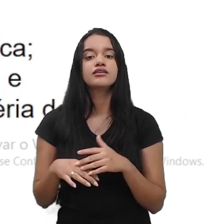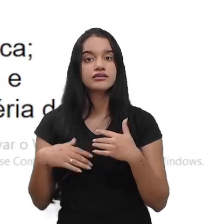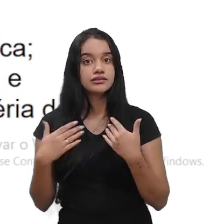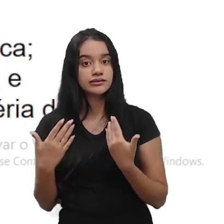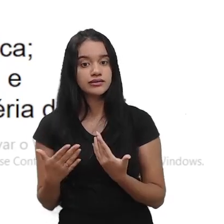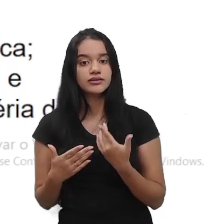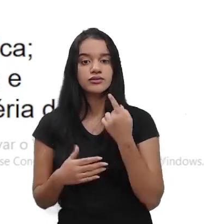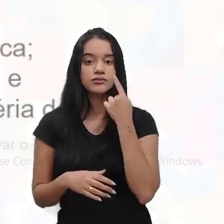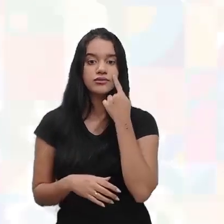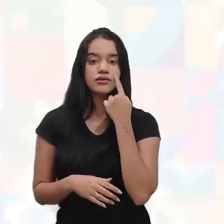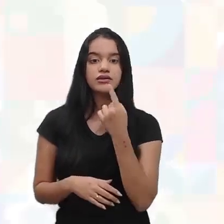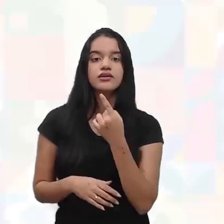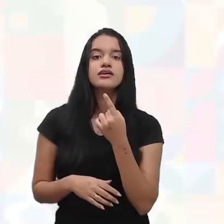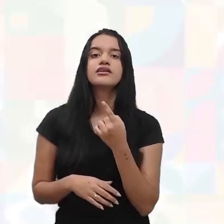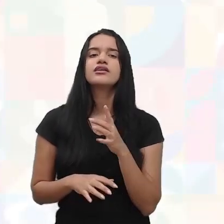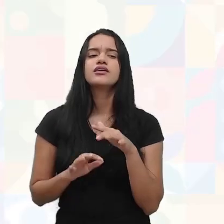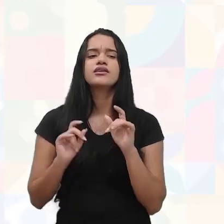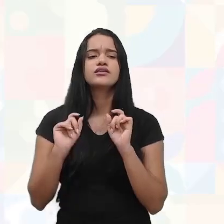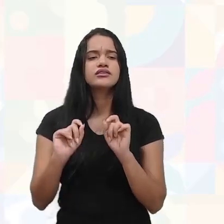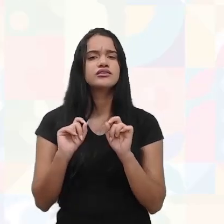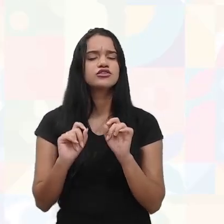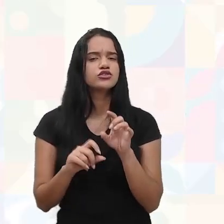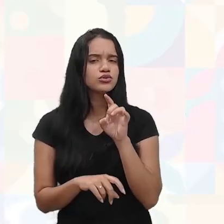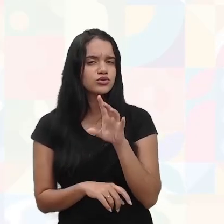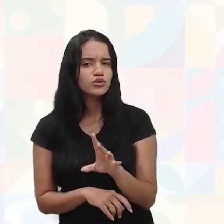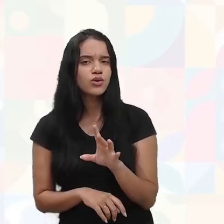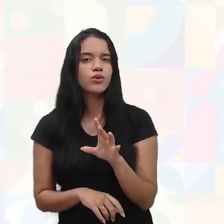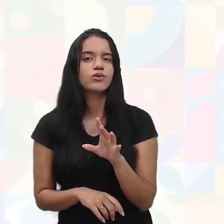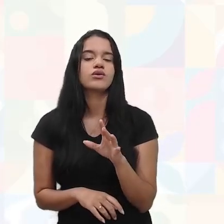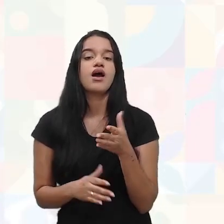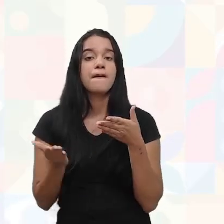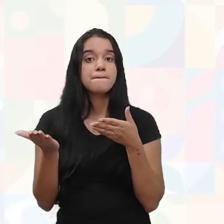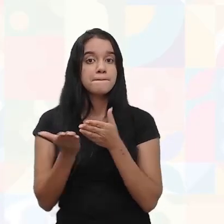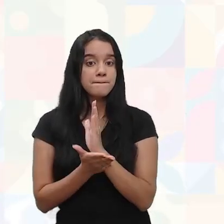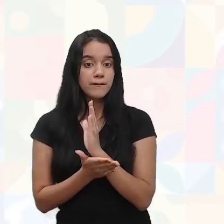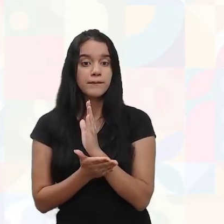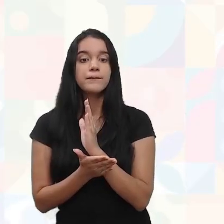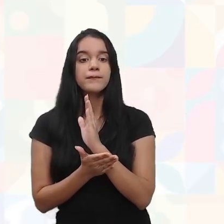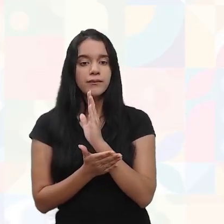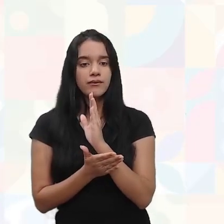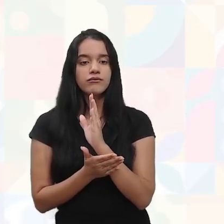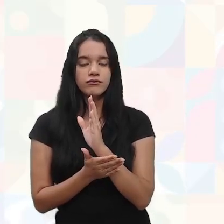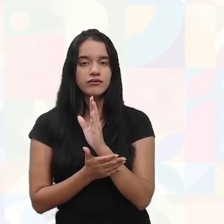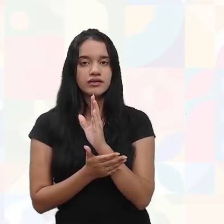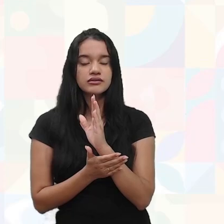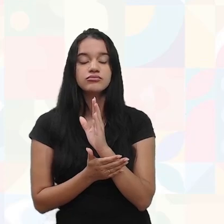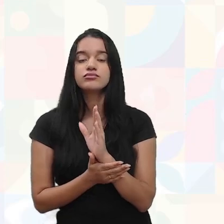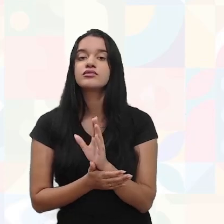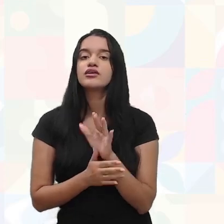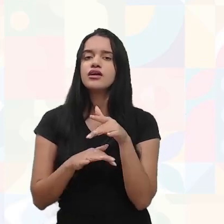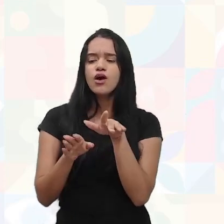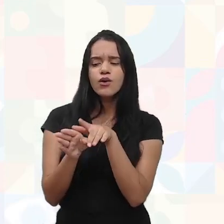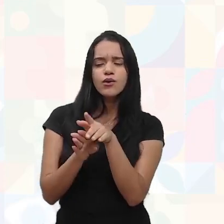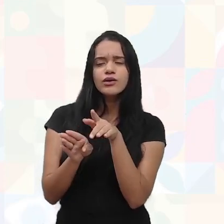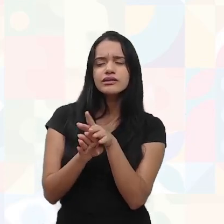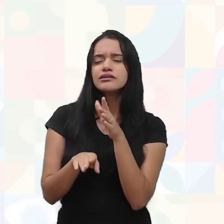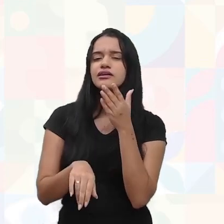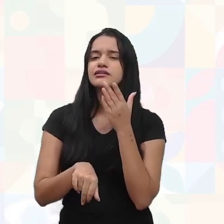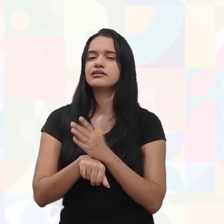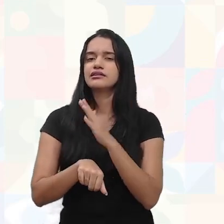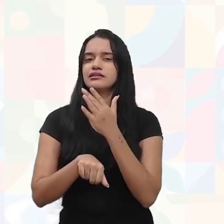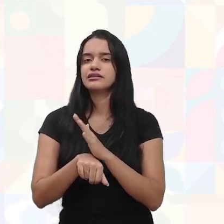empregador adquirir somente o aprovado pelo órgão de âmbito nacional, orientar e treinar